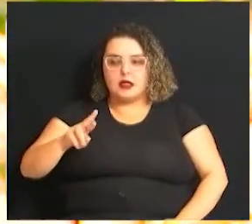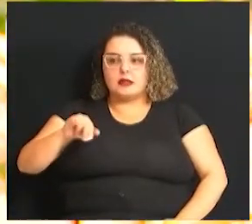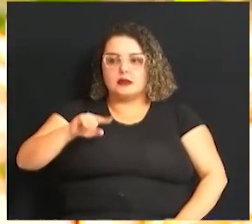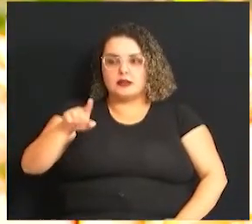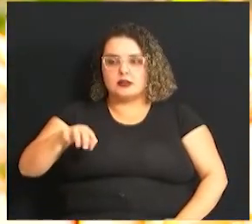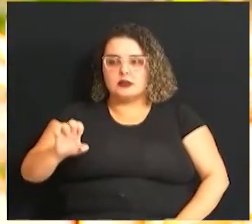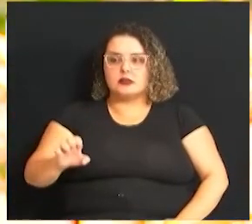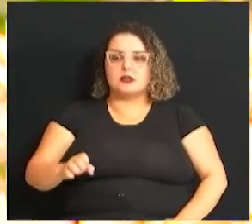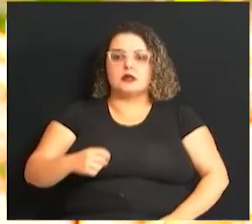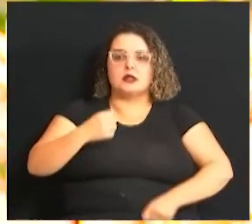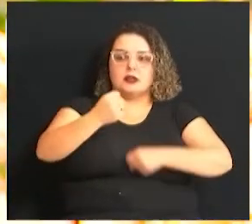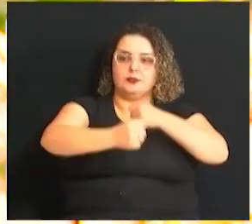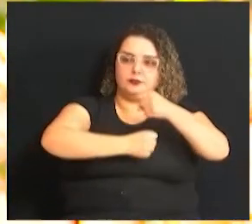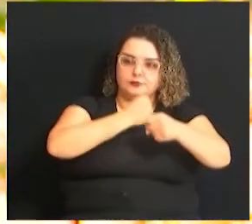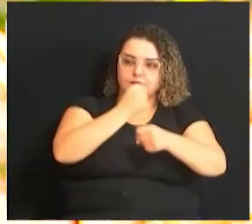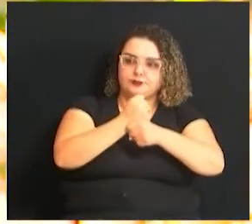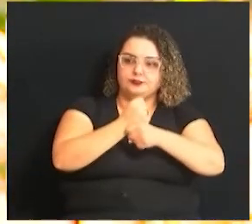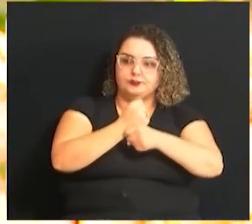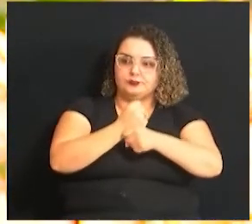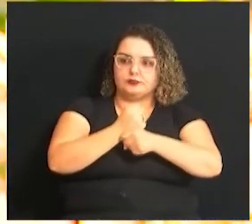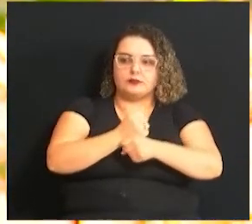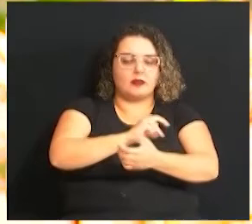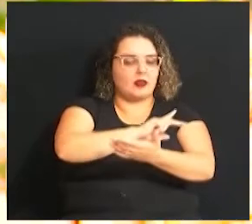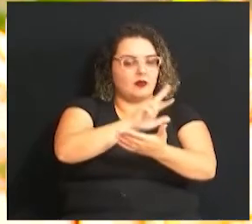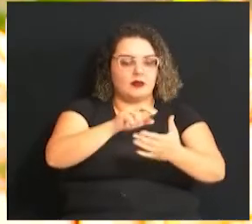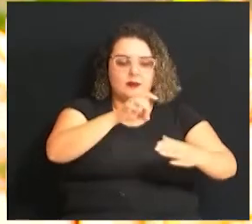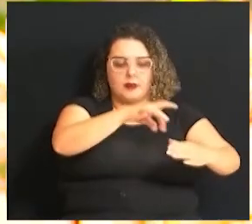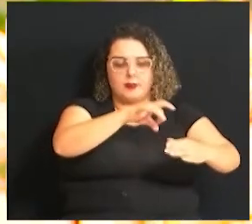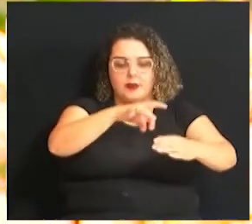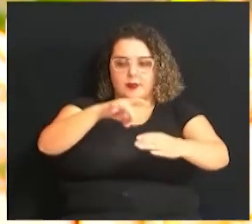banco de matrizes, cada ano, por exemplo, produzir